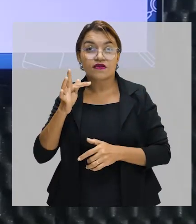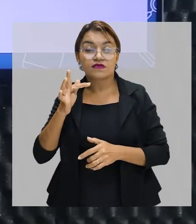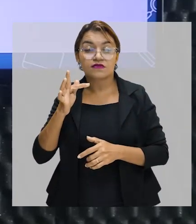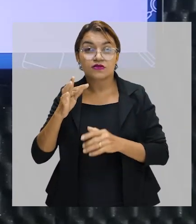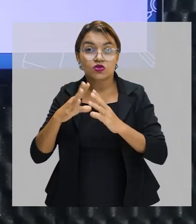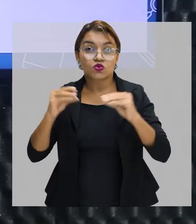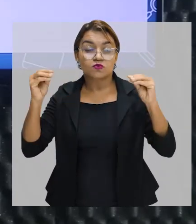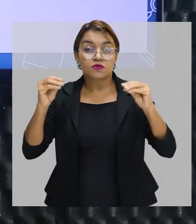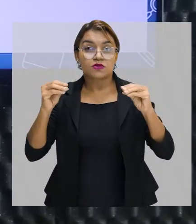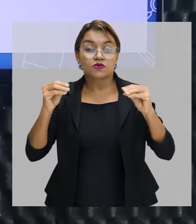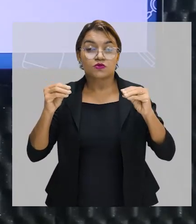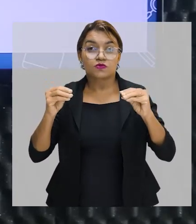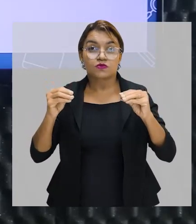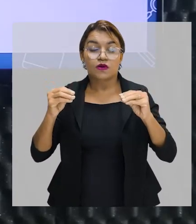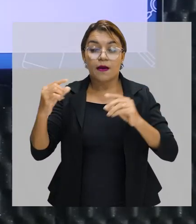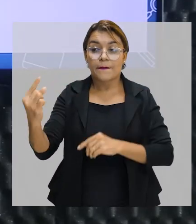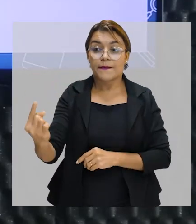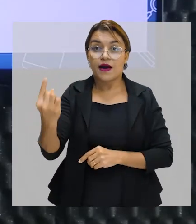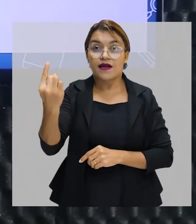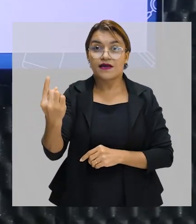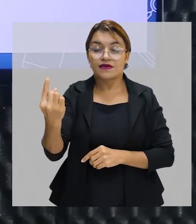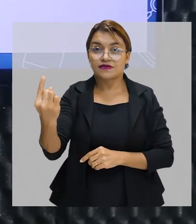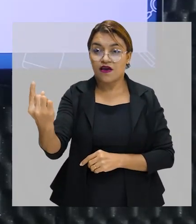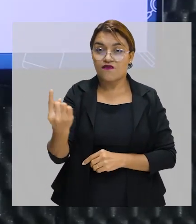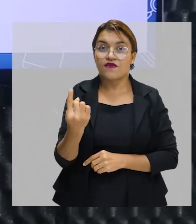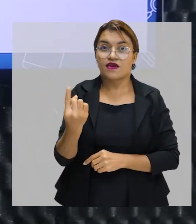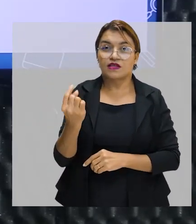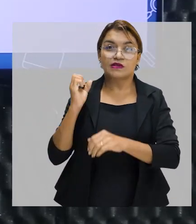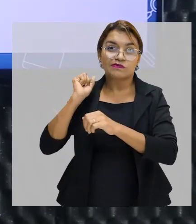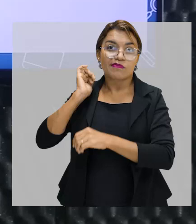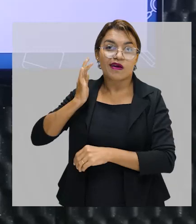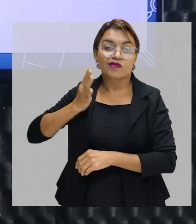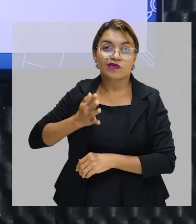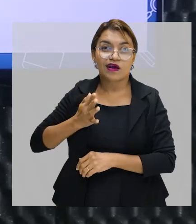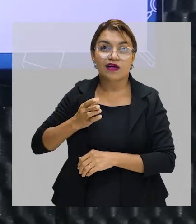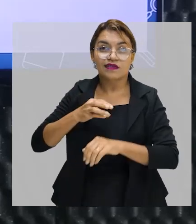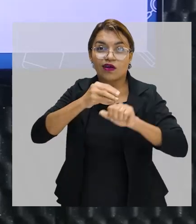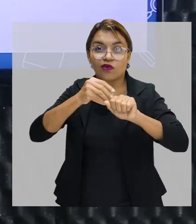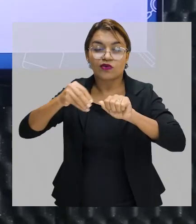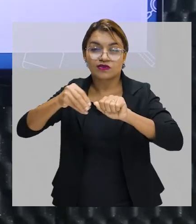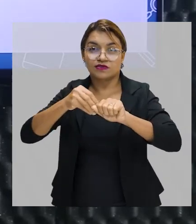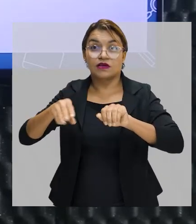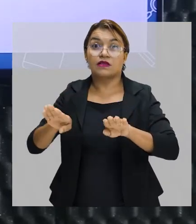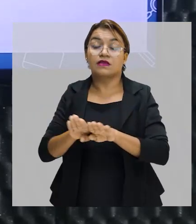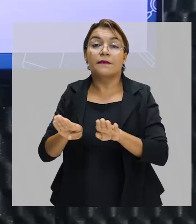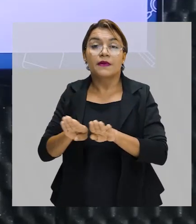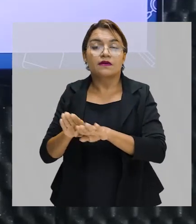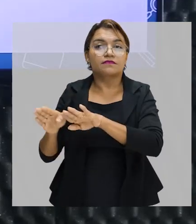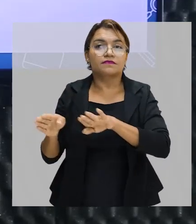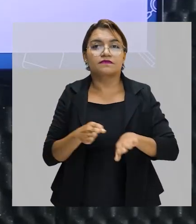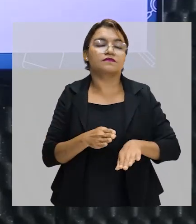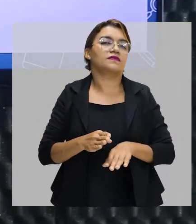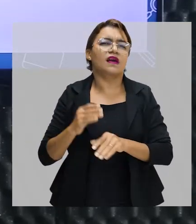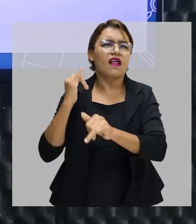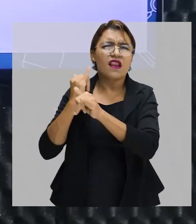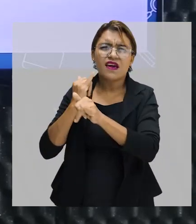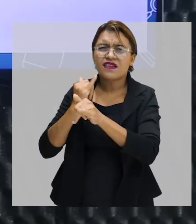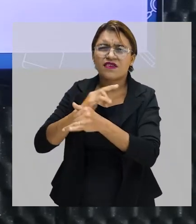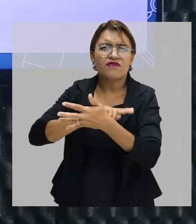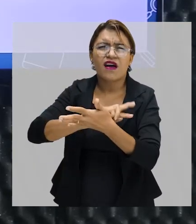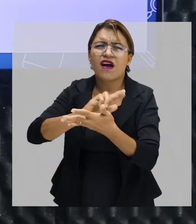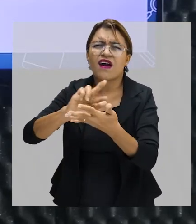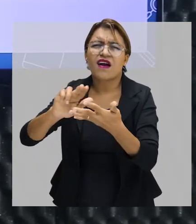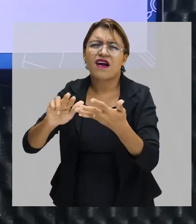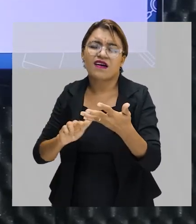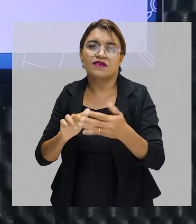lá, madrugada, nos Lençóis Maranhenses. Touro Encantado tem a lenda da Ana Jans também que aparece. Né? O povo que gosta de morre e gosta de aparecer,